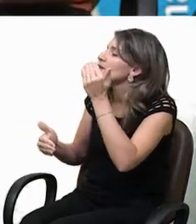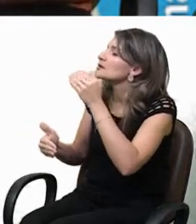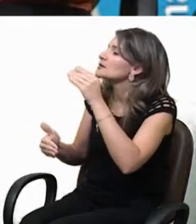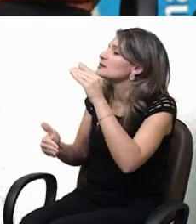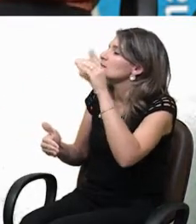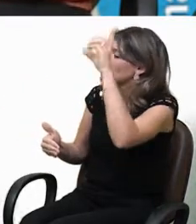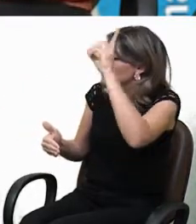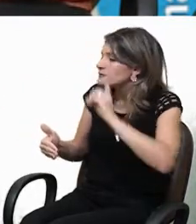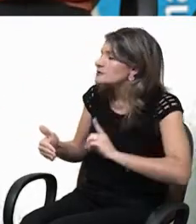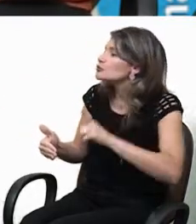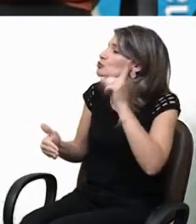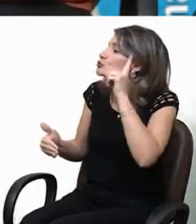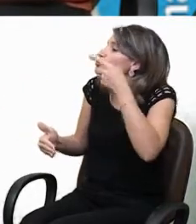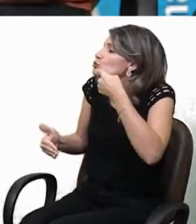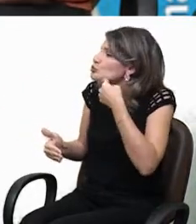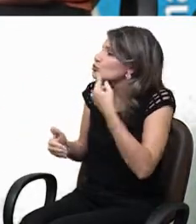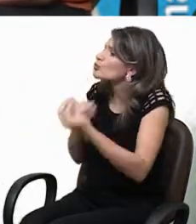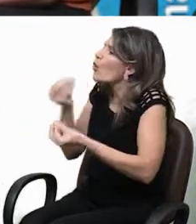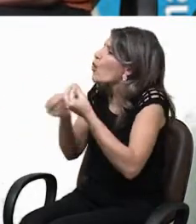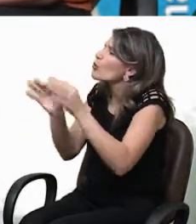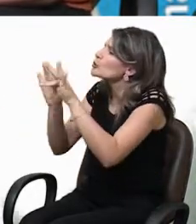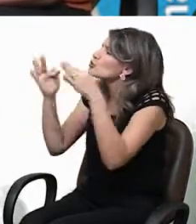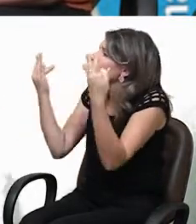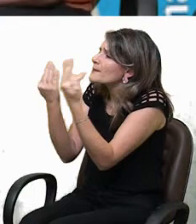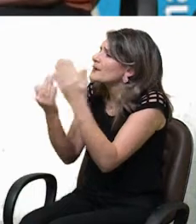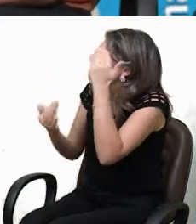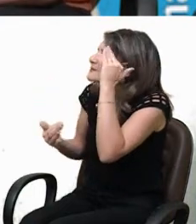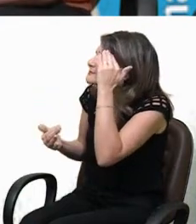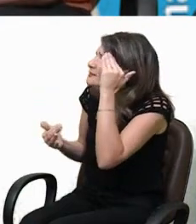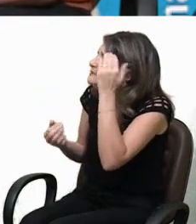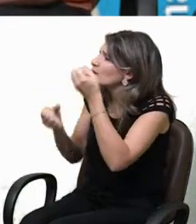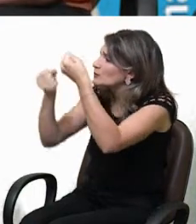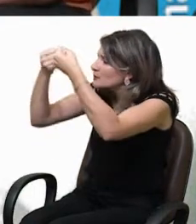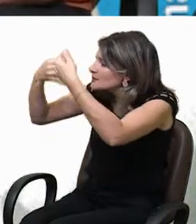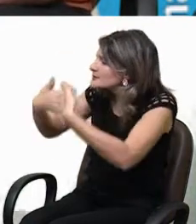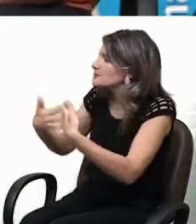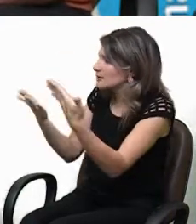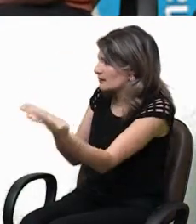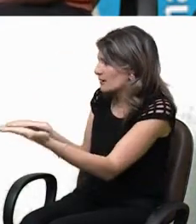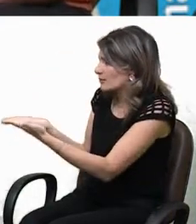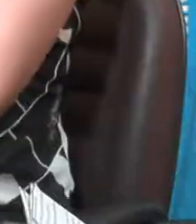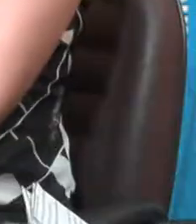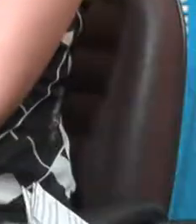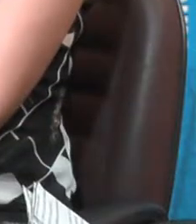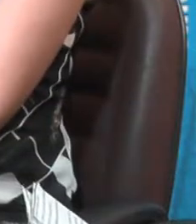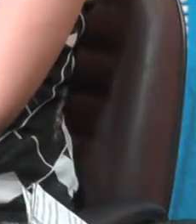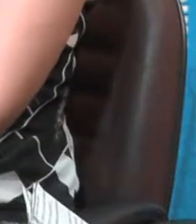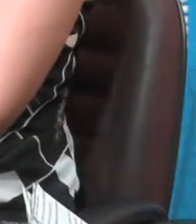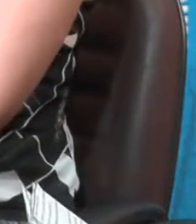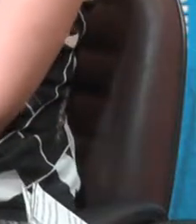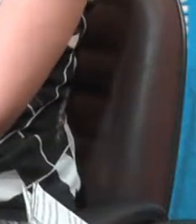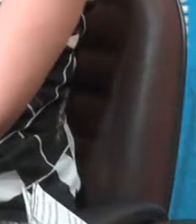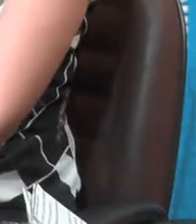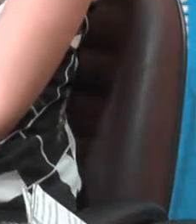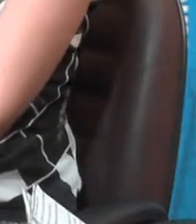esse processo, né, de entendimento sobre a deficiência na sua família?